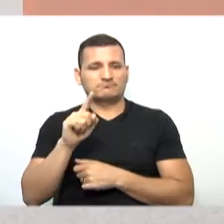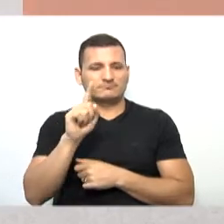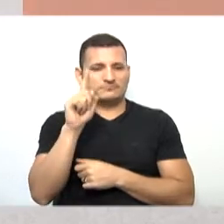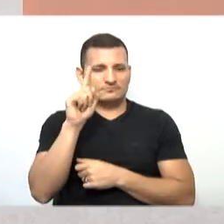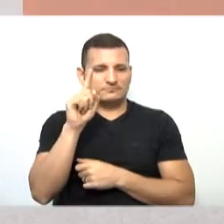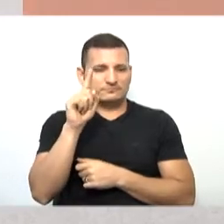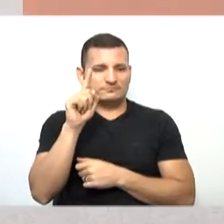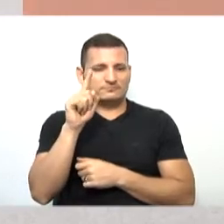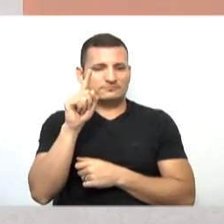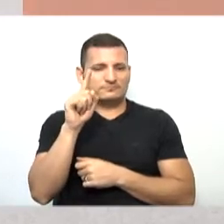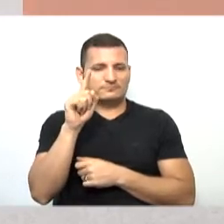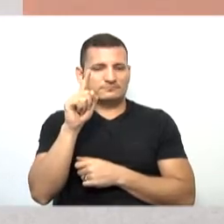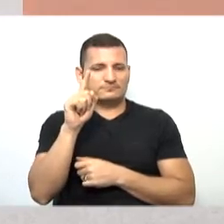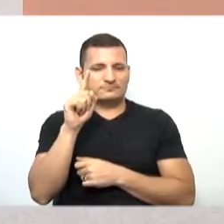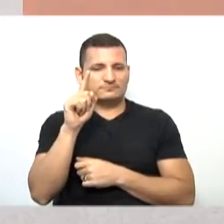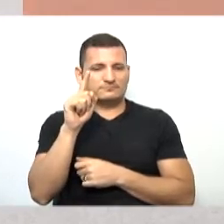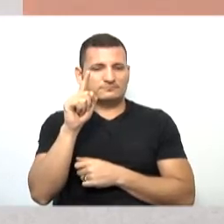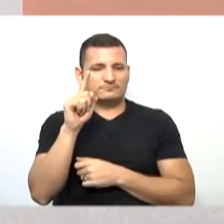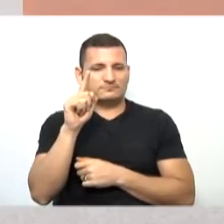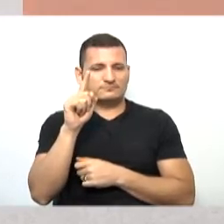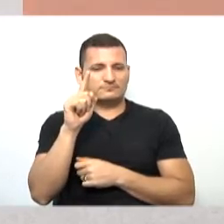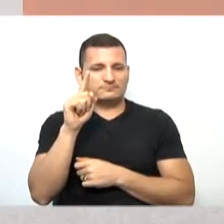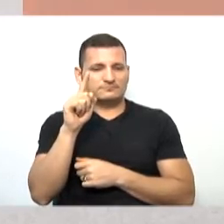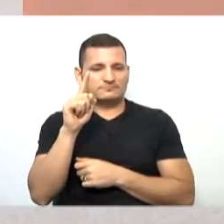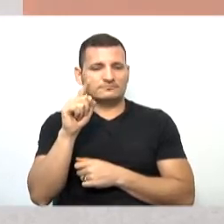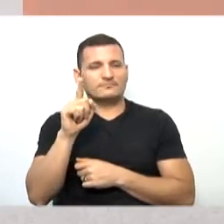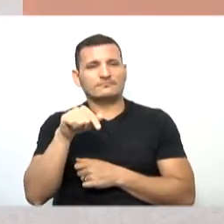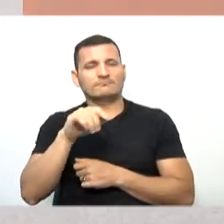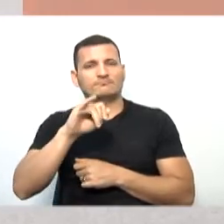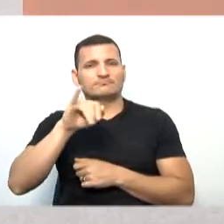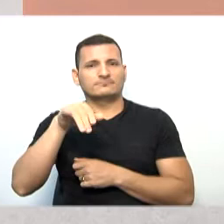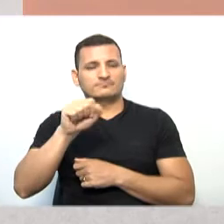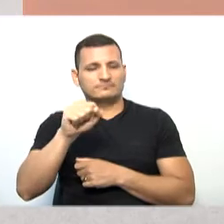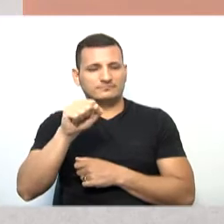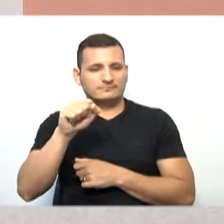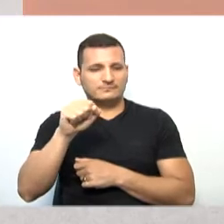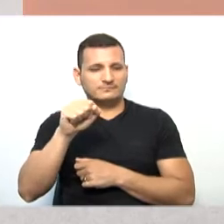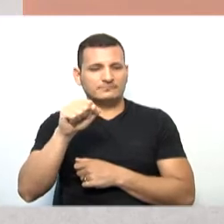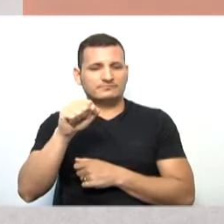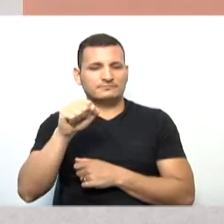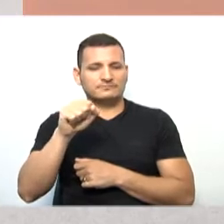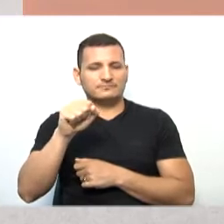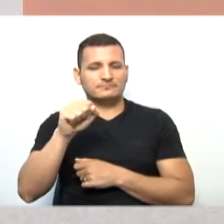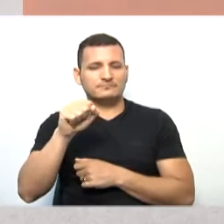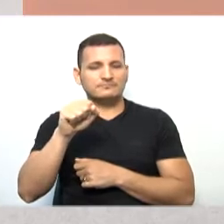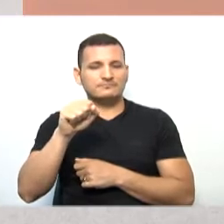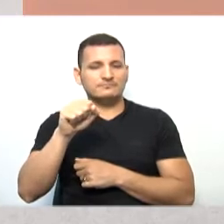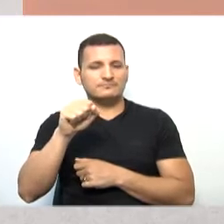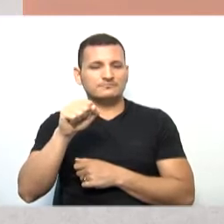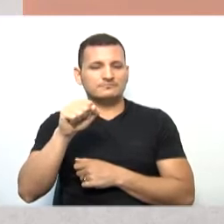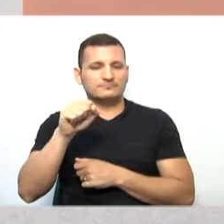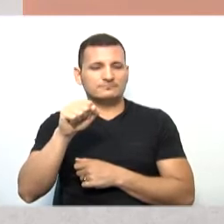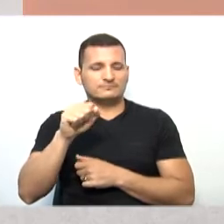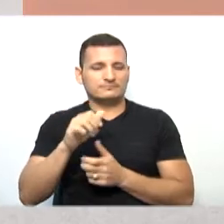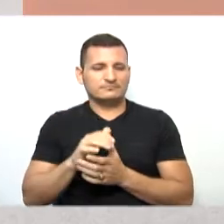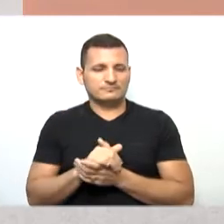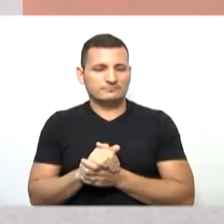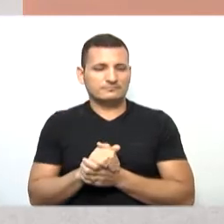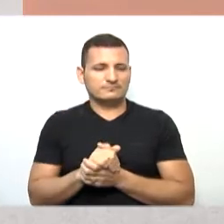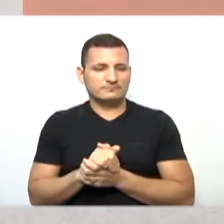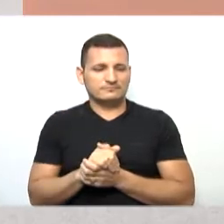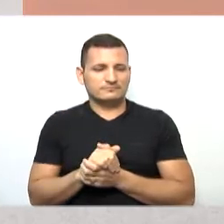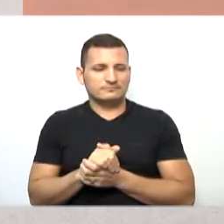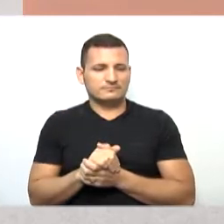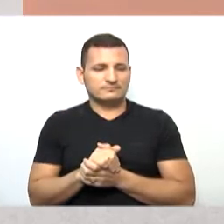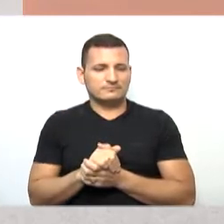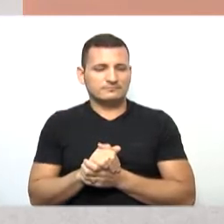está fazendo, isso aqui, gente, é JavaScript. Vai passando, ele não está carregando. Quando eu vou